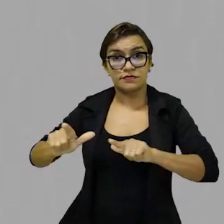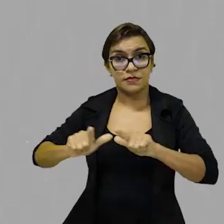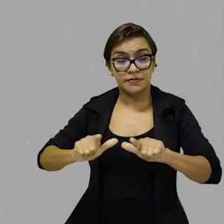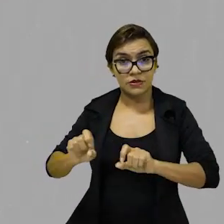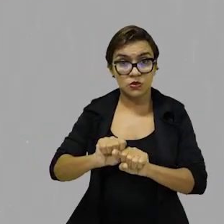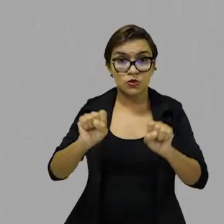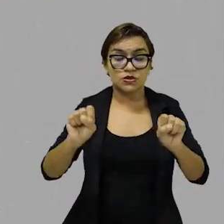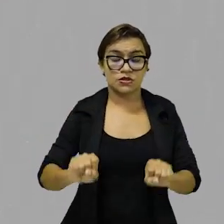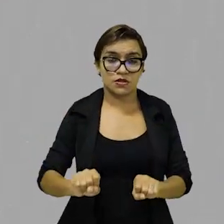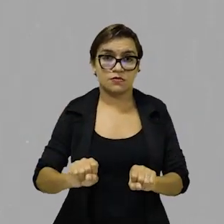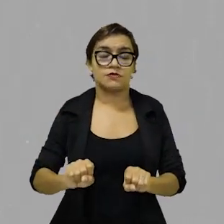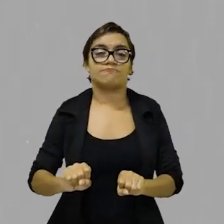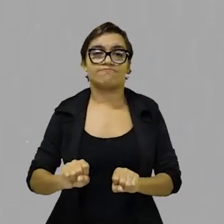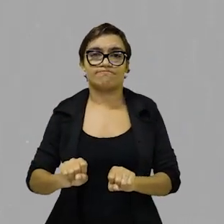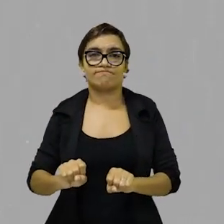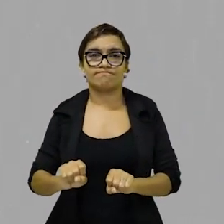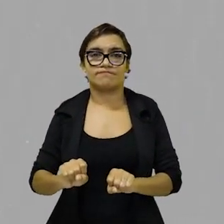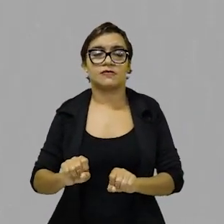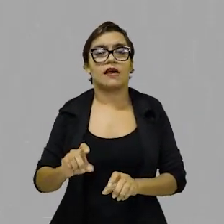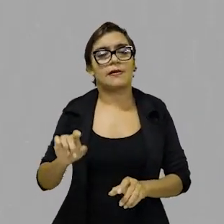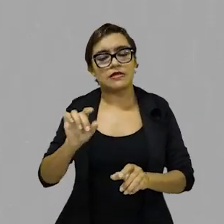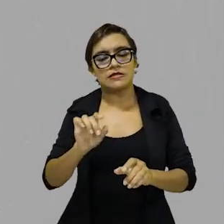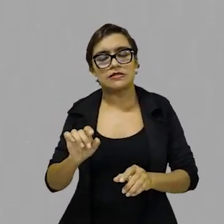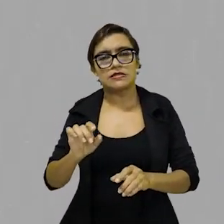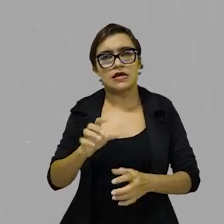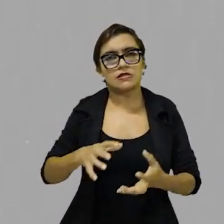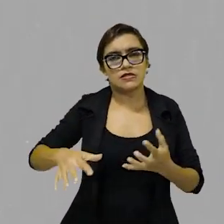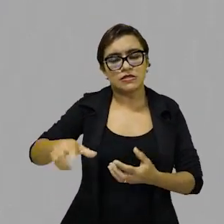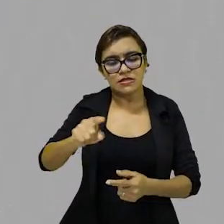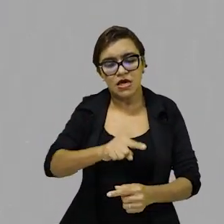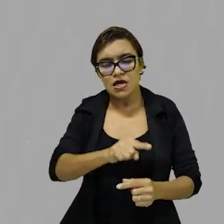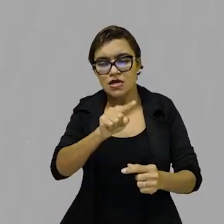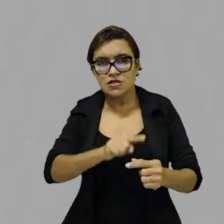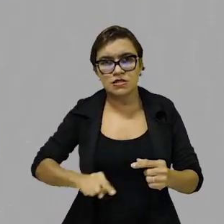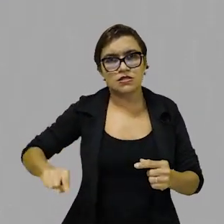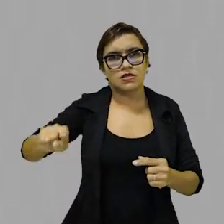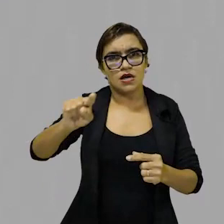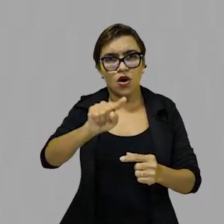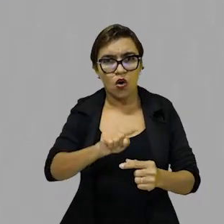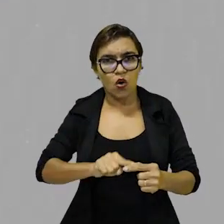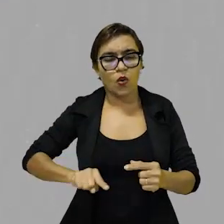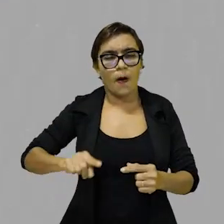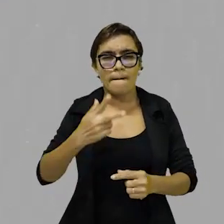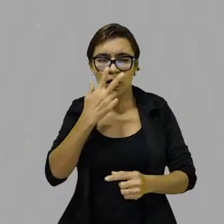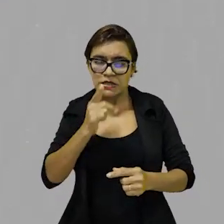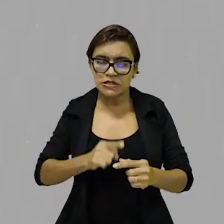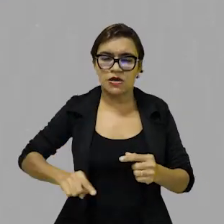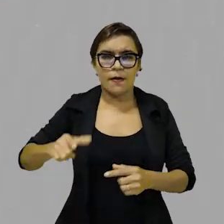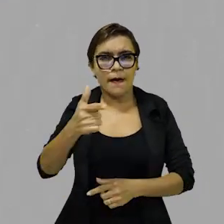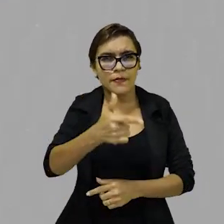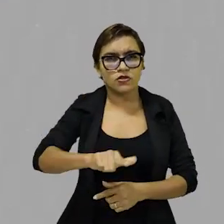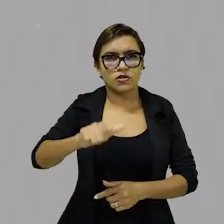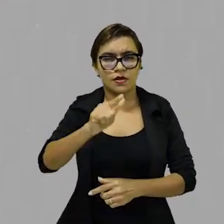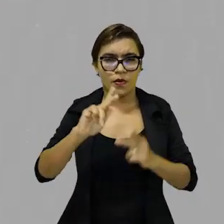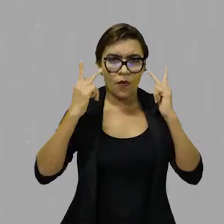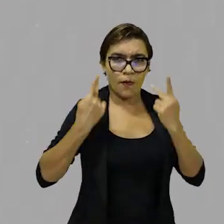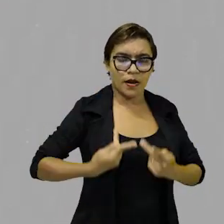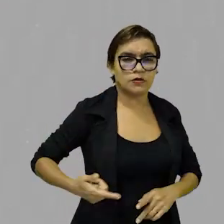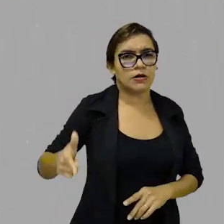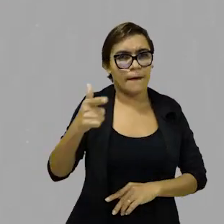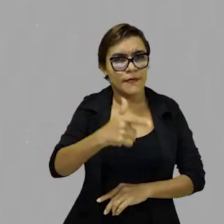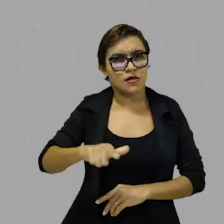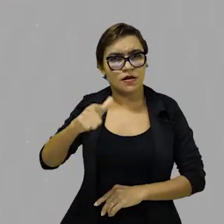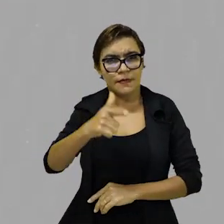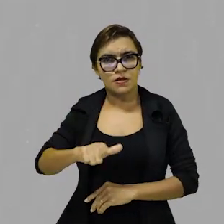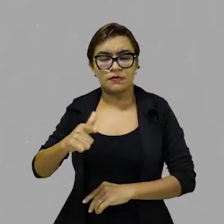sistema. Ela é cíclica, ela vai fazendo ciclos, círculos, porque ela vai se repetindo à medida que a humanidade também se repete.